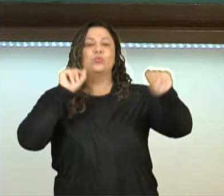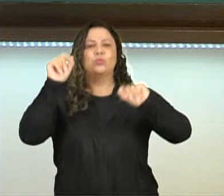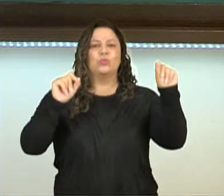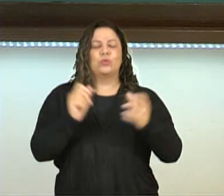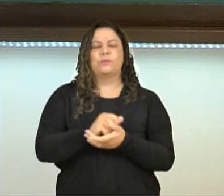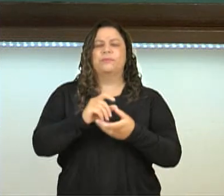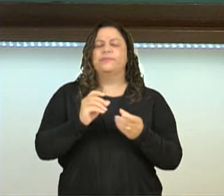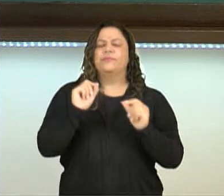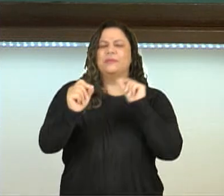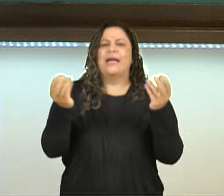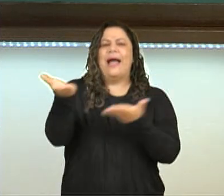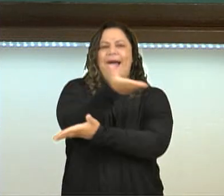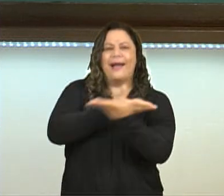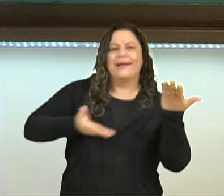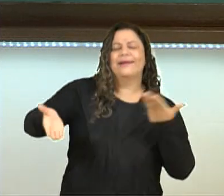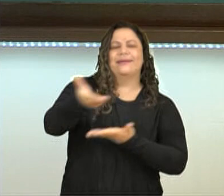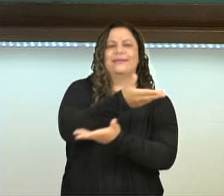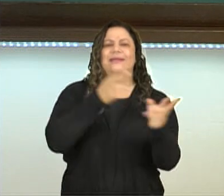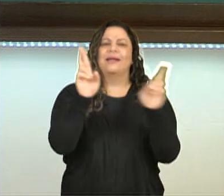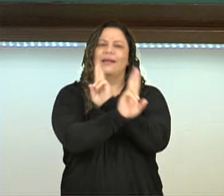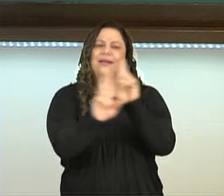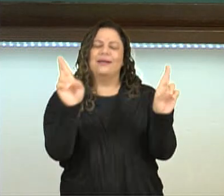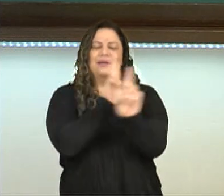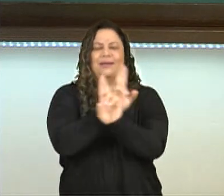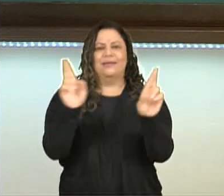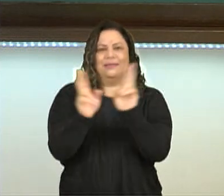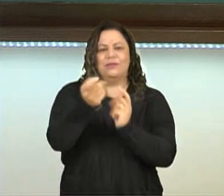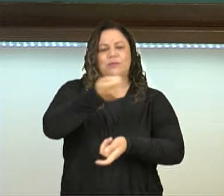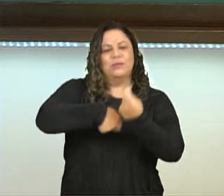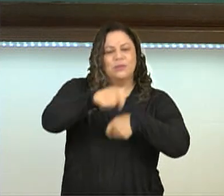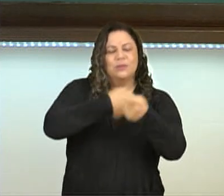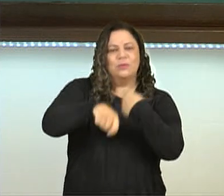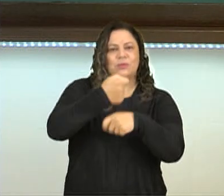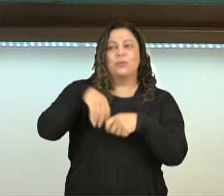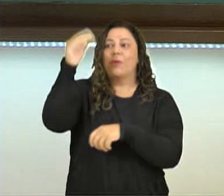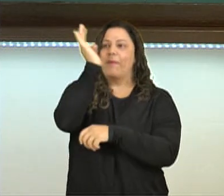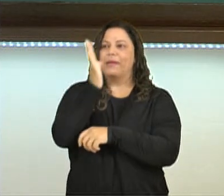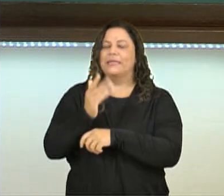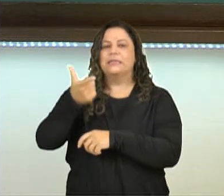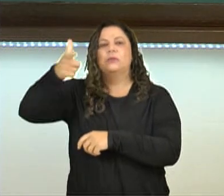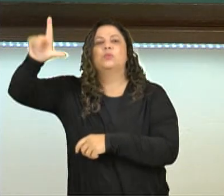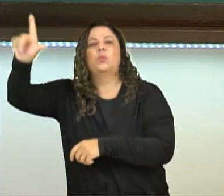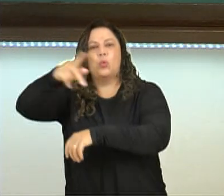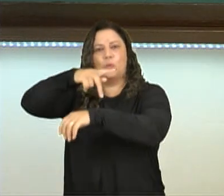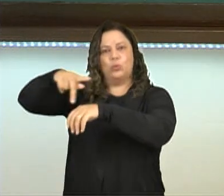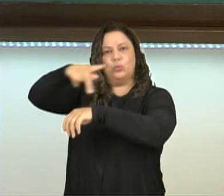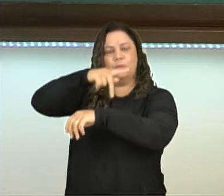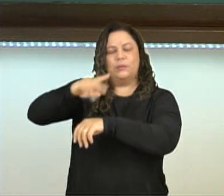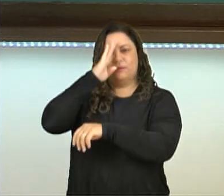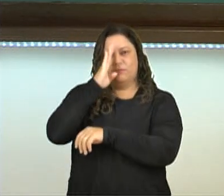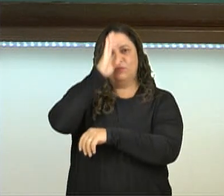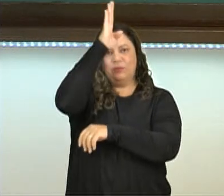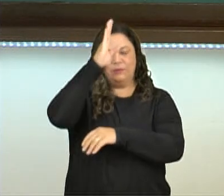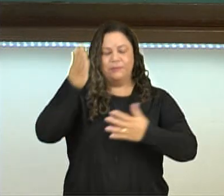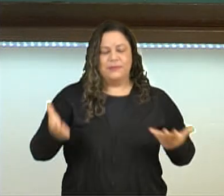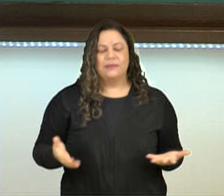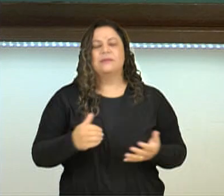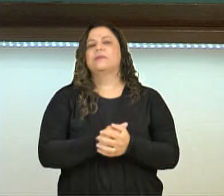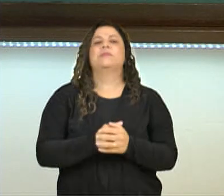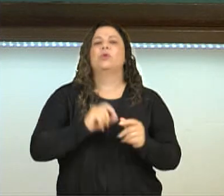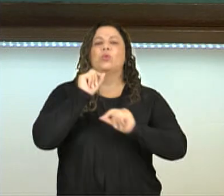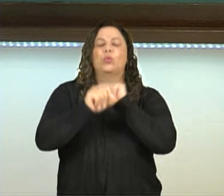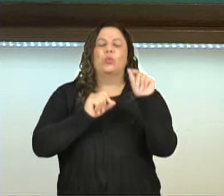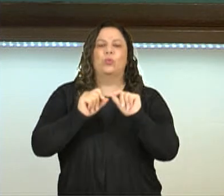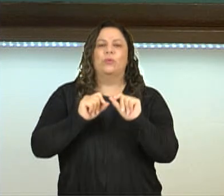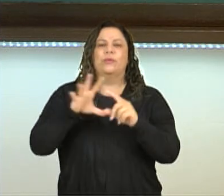de relacionamento econômico Brasil com outros blocos econômicos, focando principalmente na questão